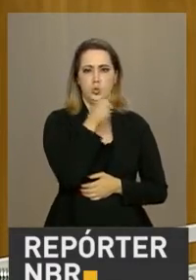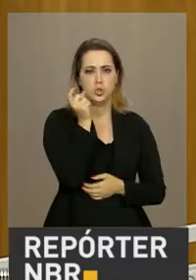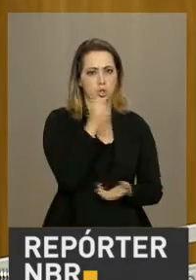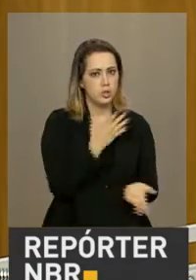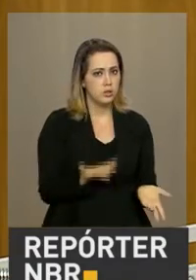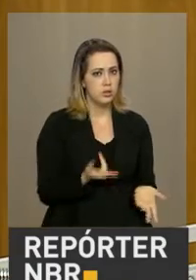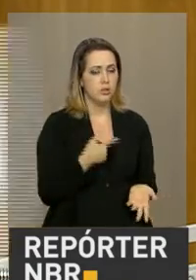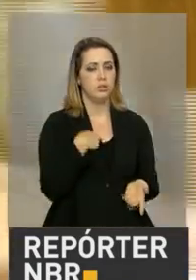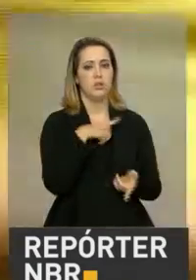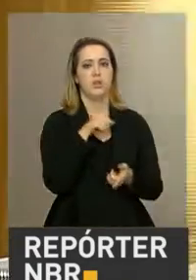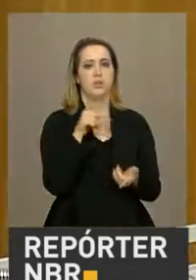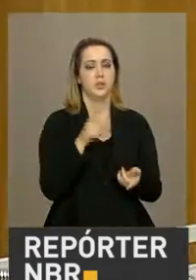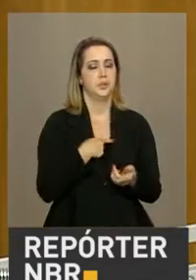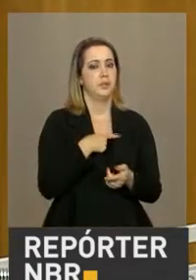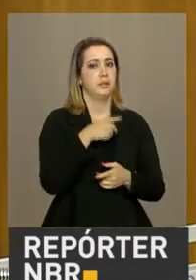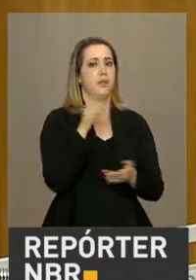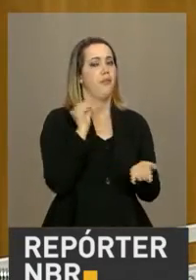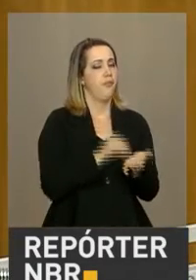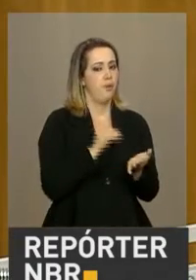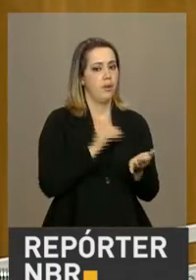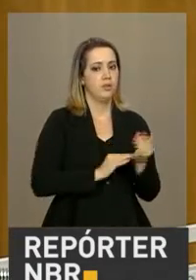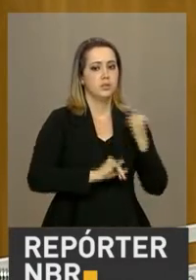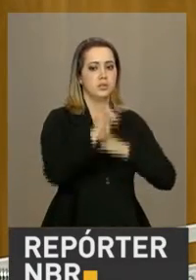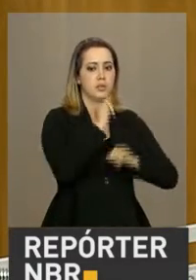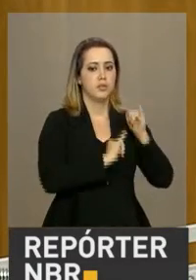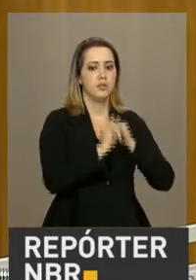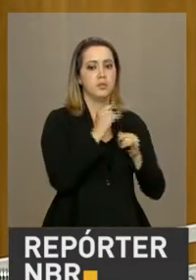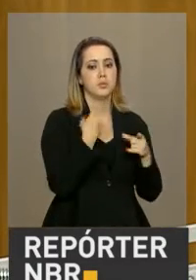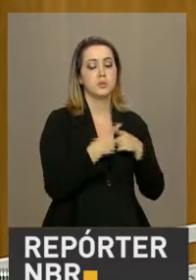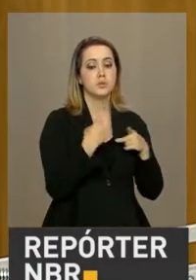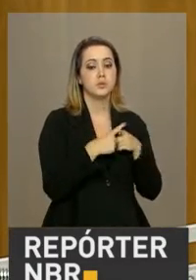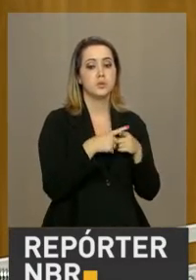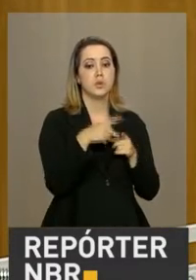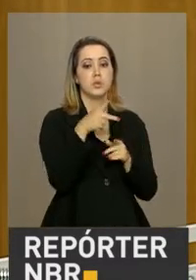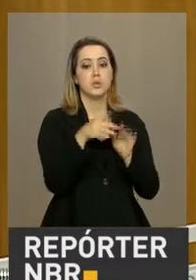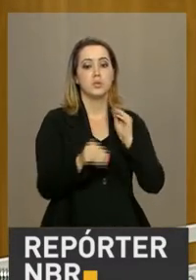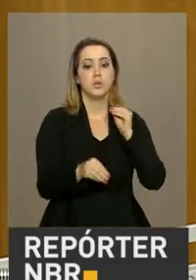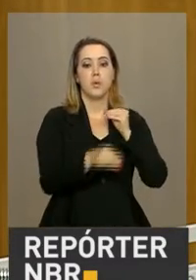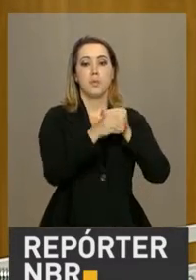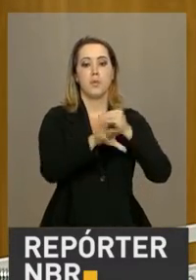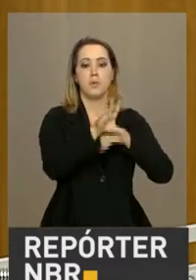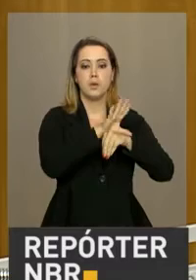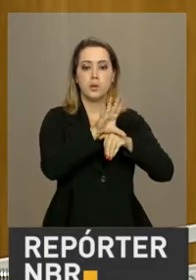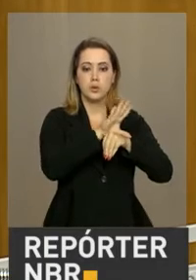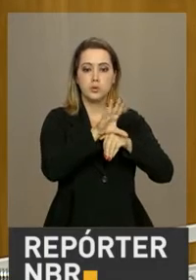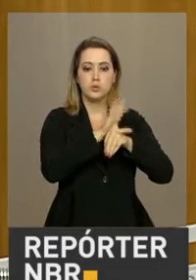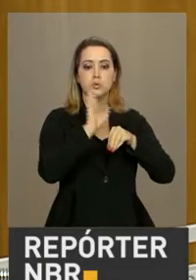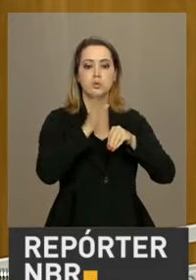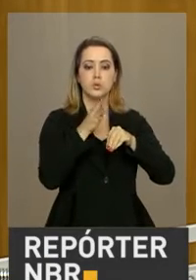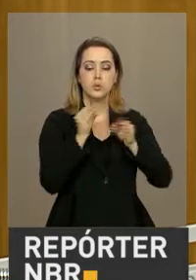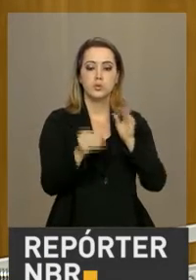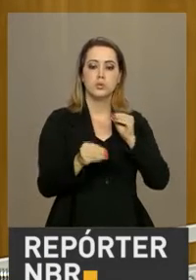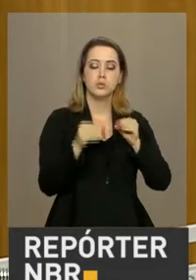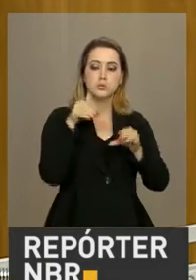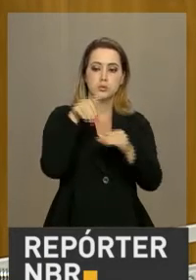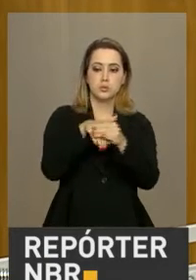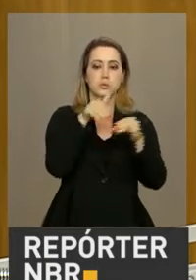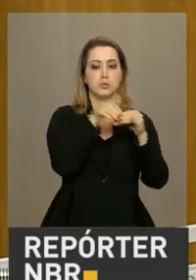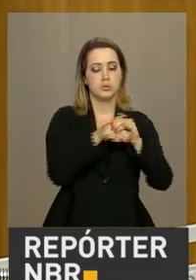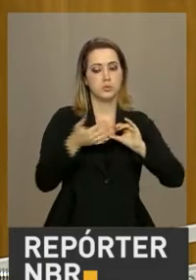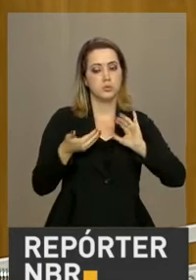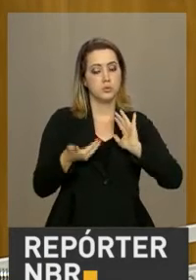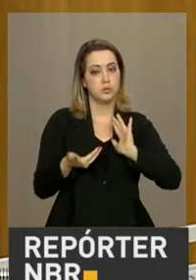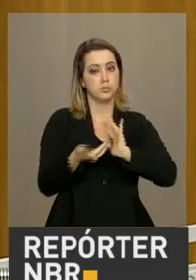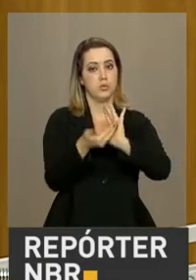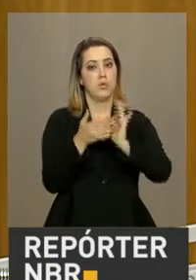sua esmagadora maioria é com relação à pec 2 41 que foi votado na câmara federal e foi aprovada recentemente